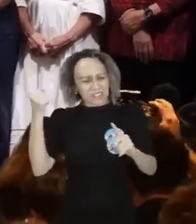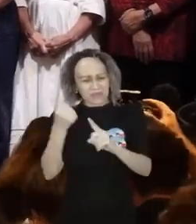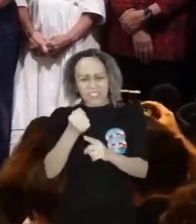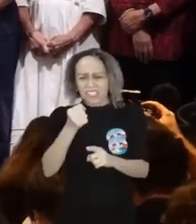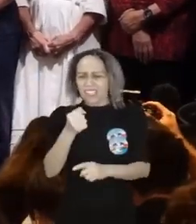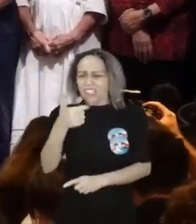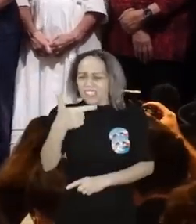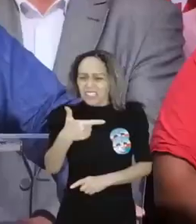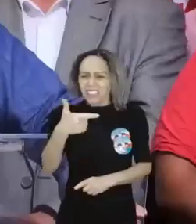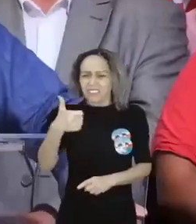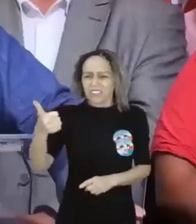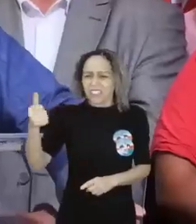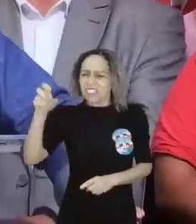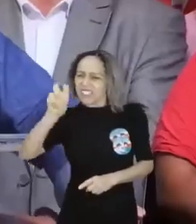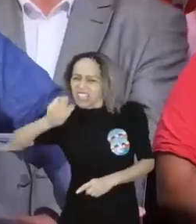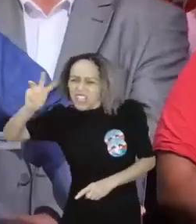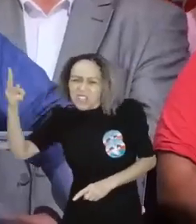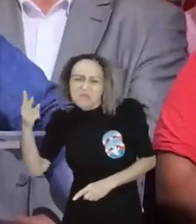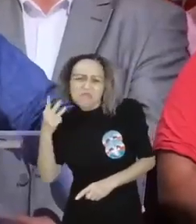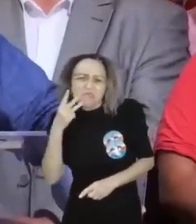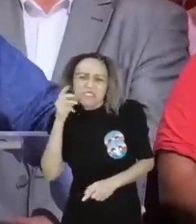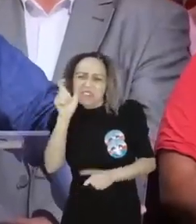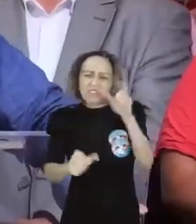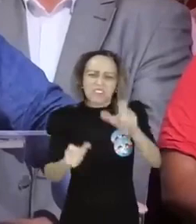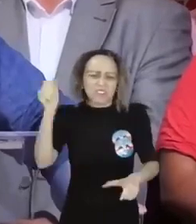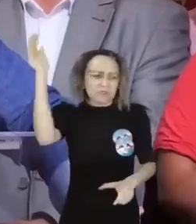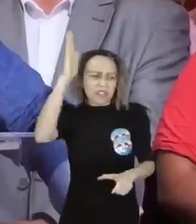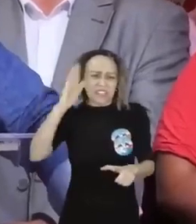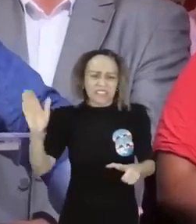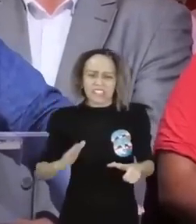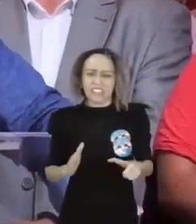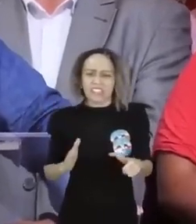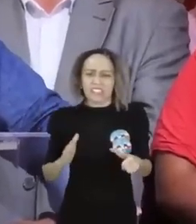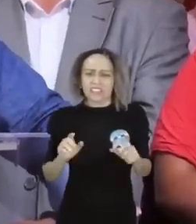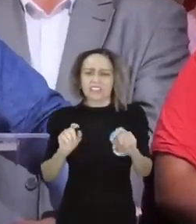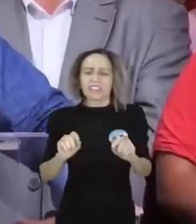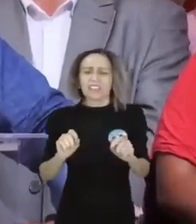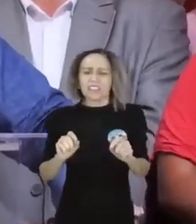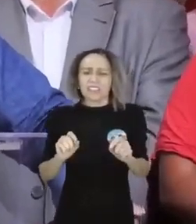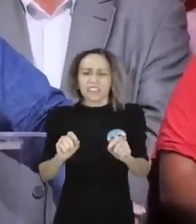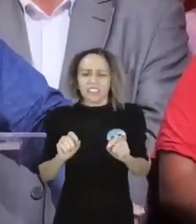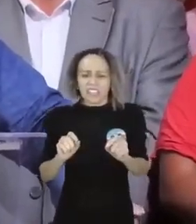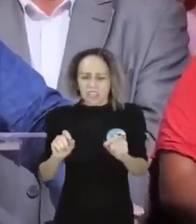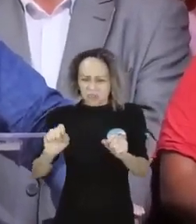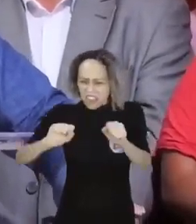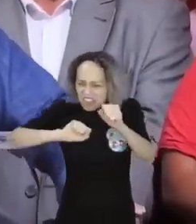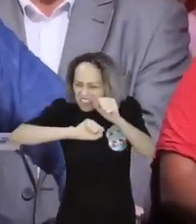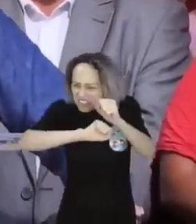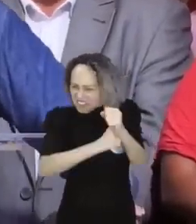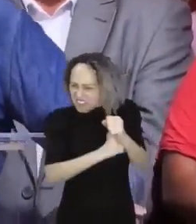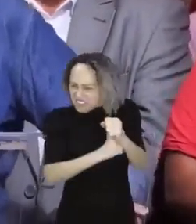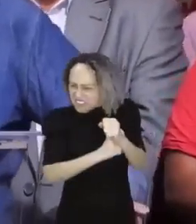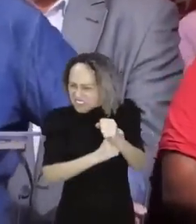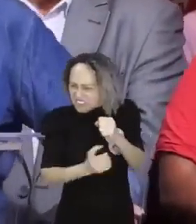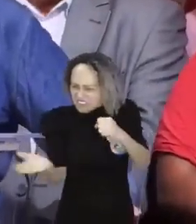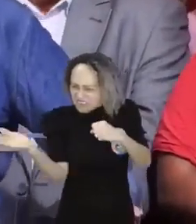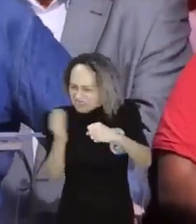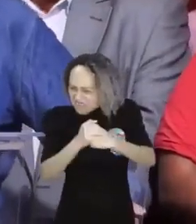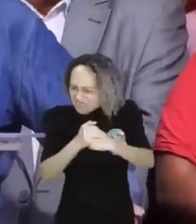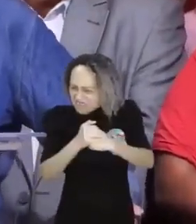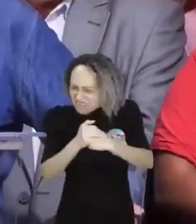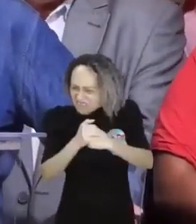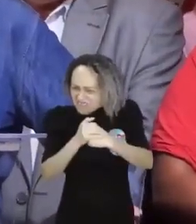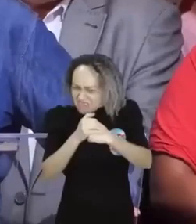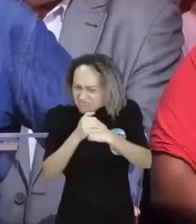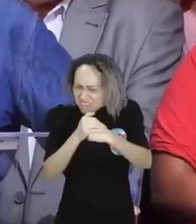milhões de brasileiros não serão tomadas em sigilo, na calada da noite, mas sim após